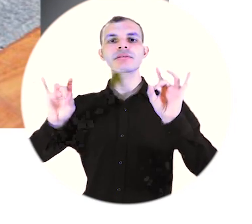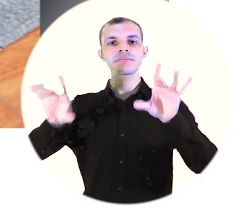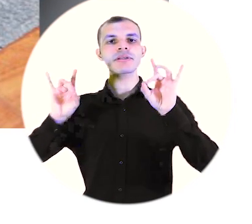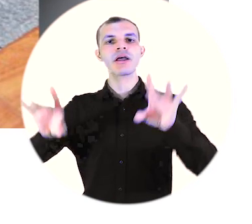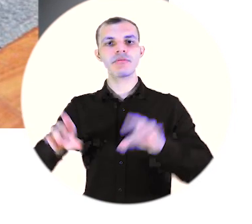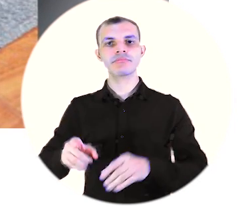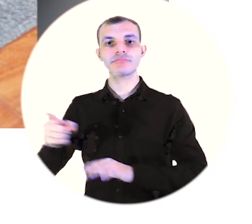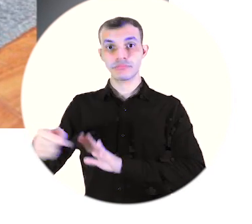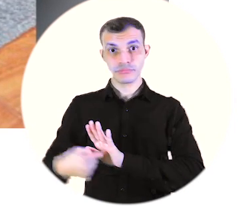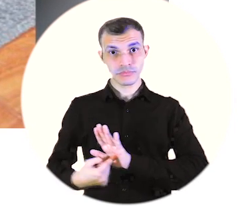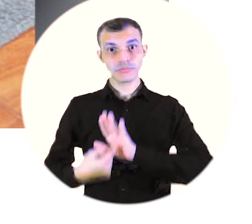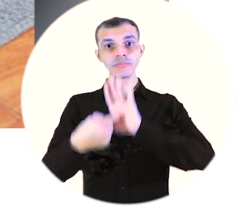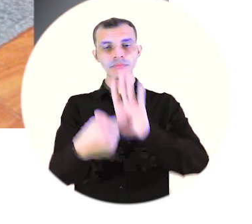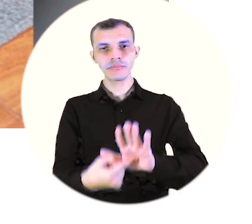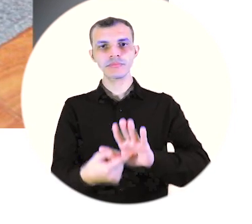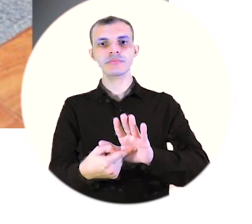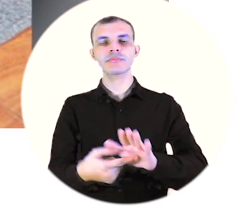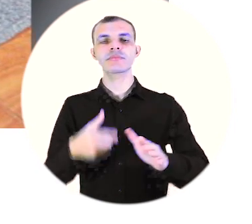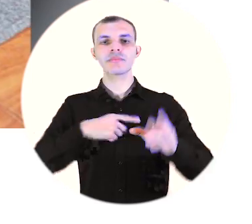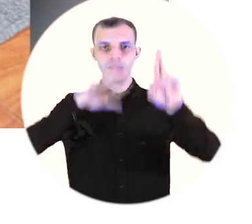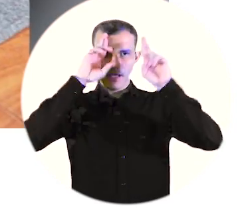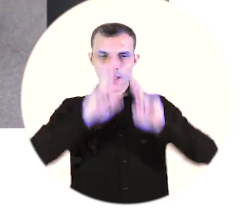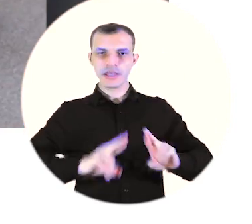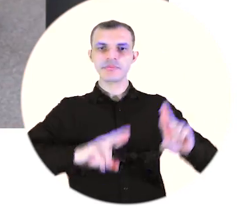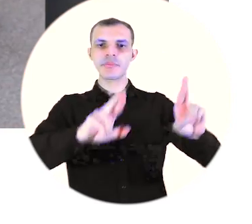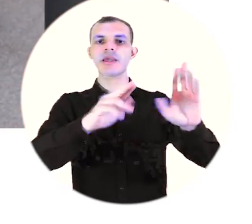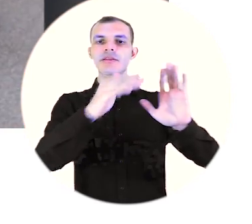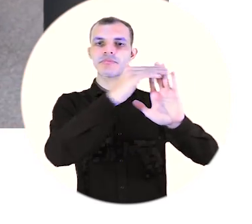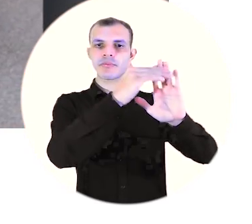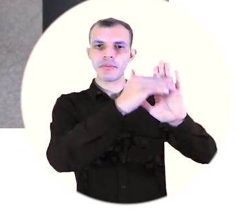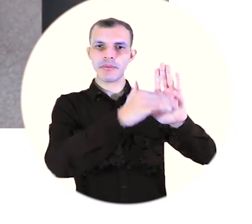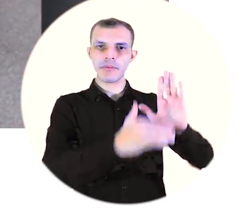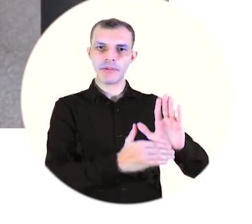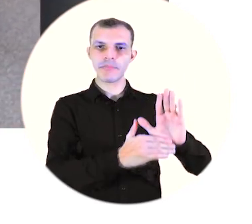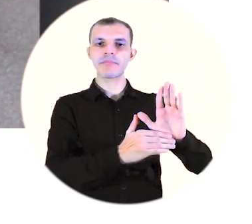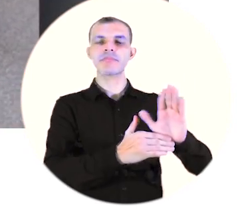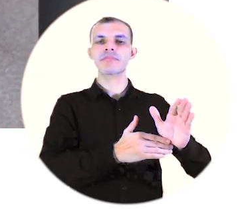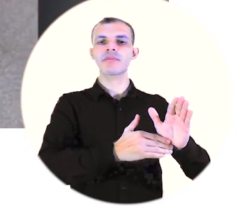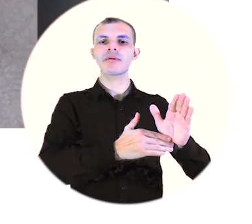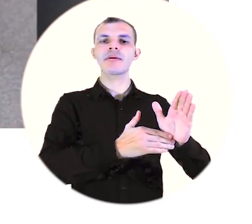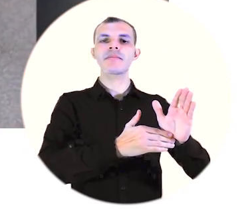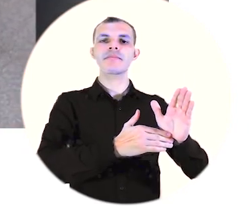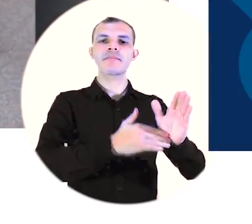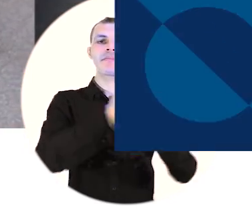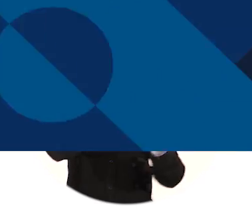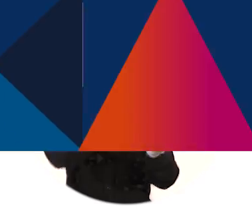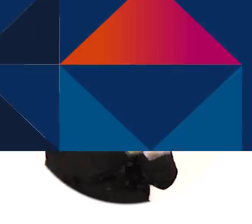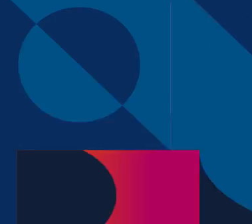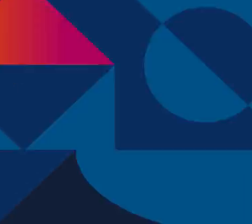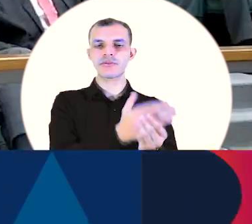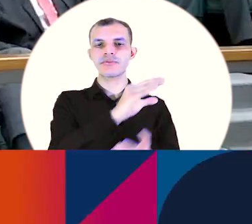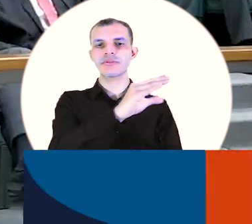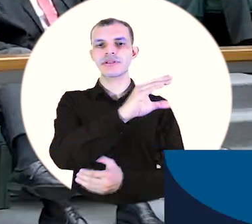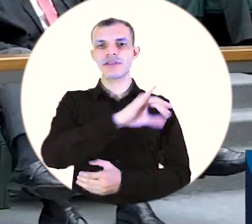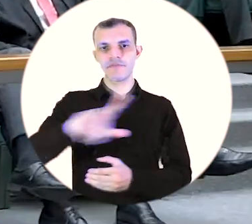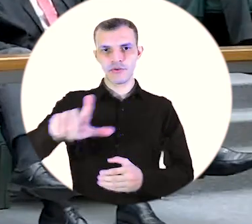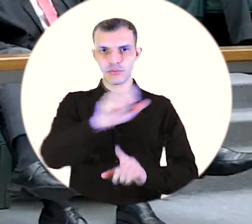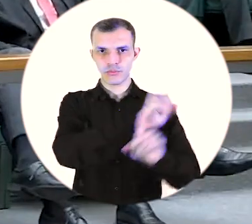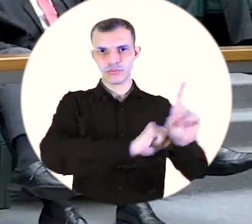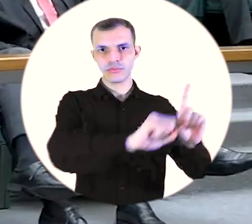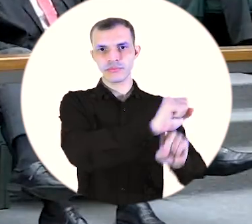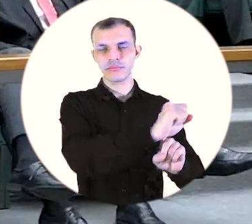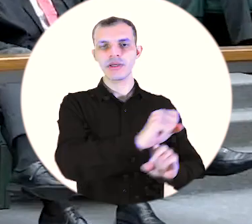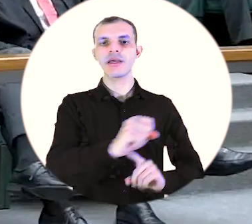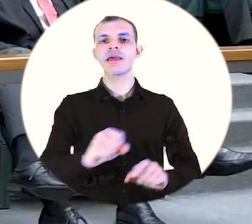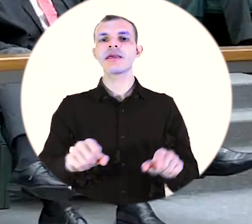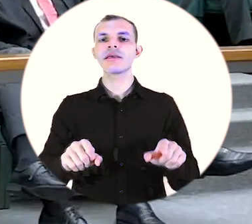votos destacaram a importância de respeitar a legalidade e o critério isonômico estabelecido pelo Código de Processo Civil em 2015. E sublinhou que